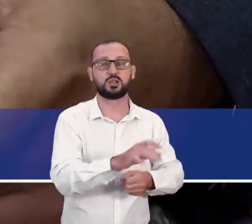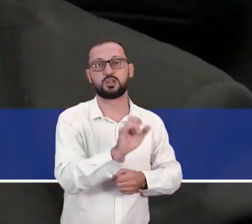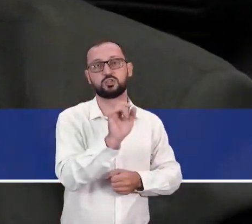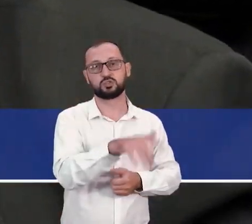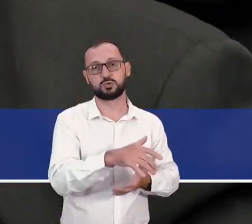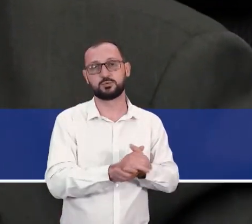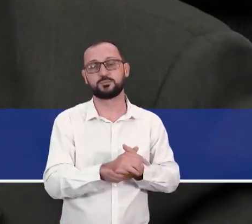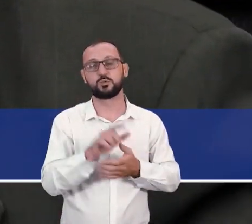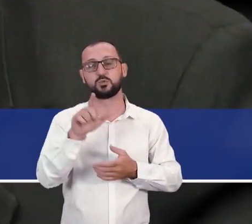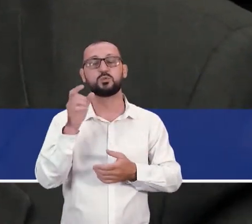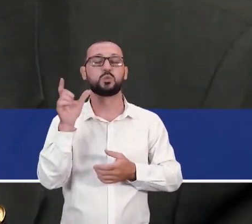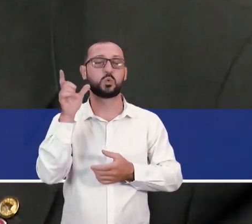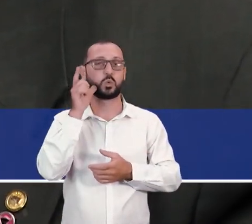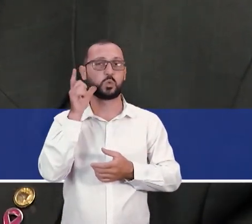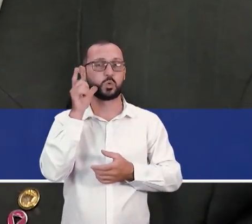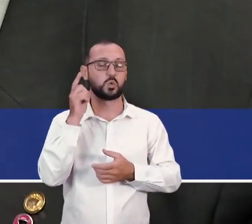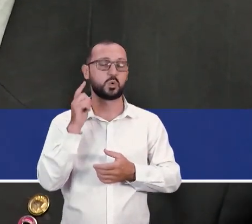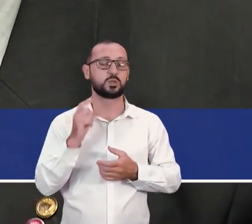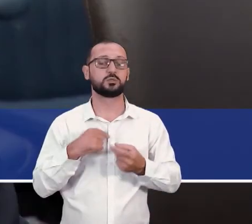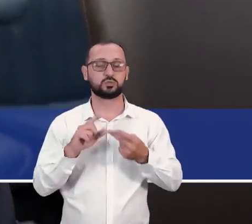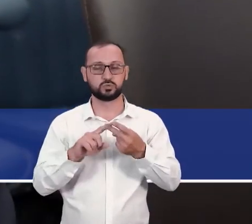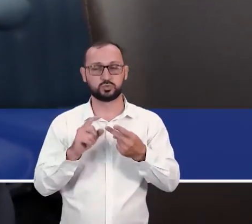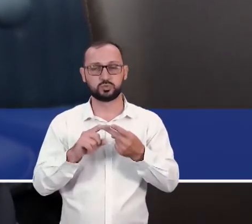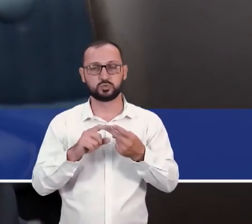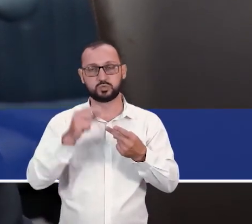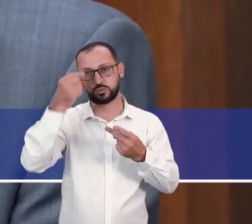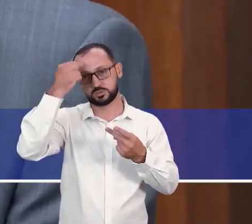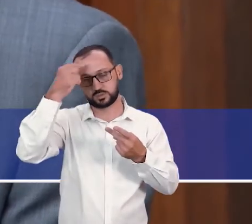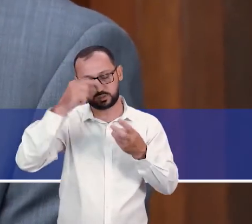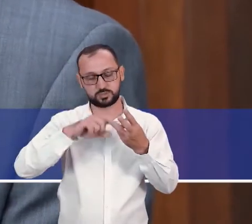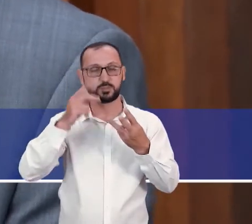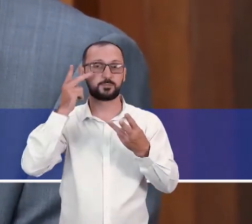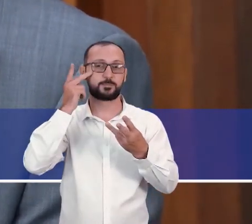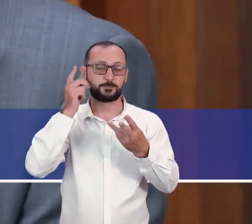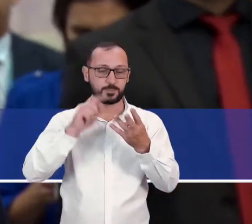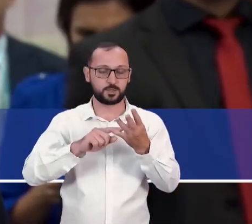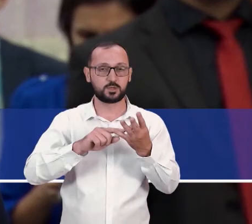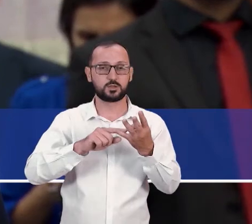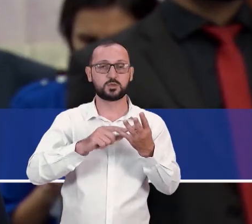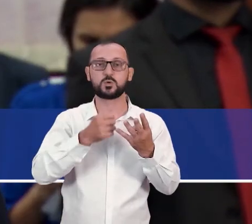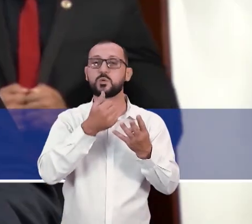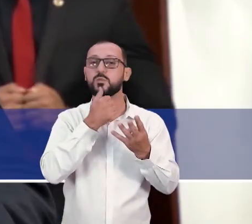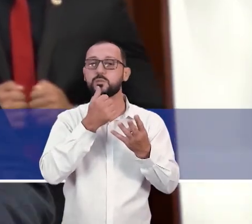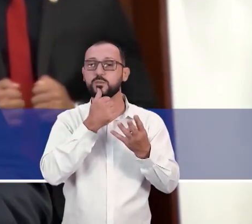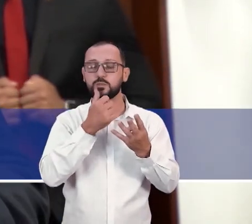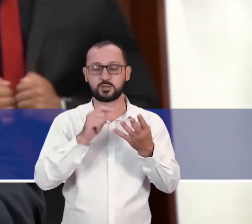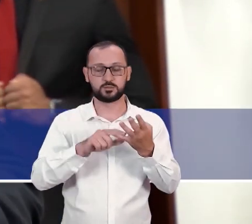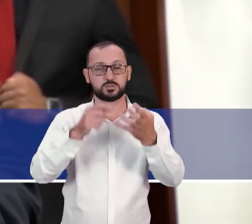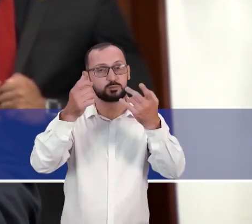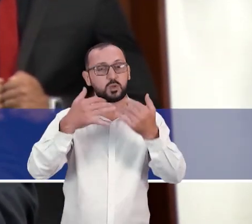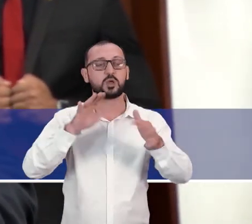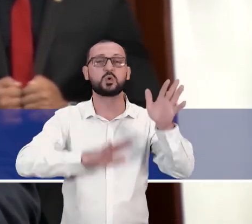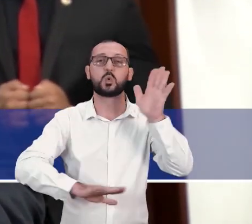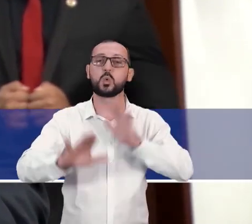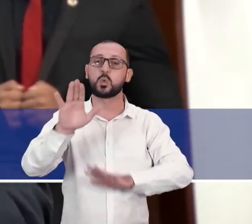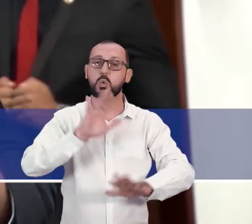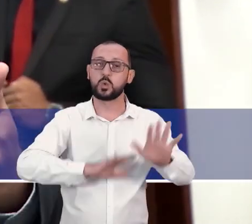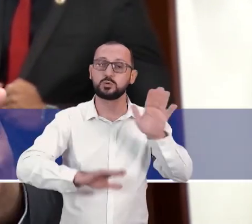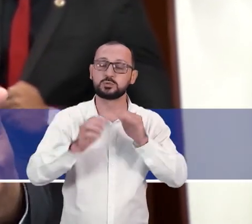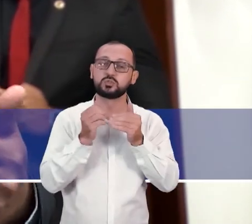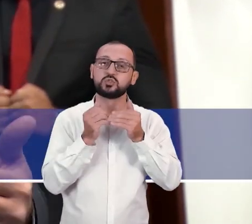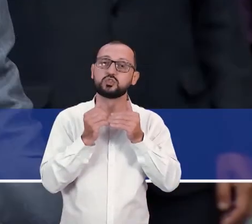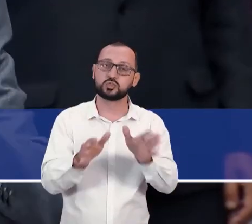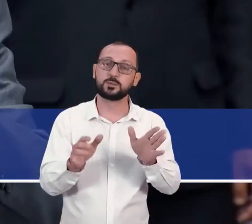e é lixo. Durante a sessão, os deputados Lídio Lopes, Pedro Kemp, Zé Teixeira, Cabo Almi e Neno Hazuki ressaltaram o tom